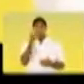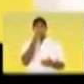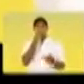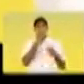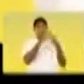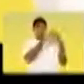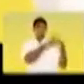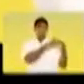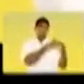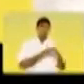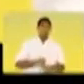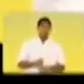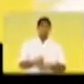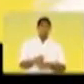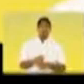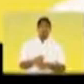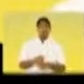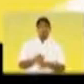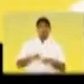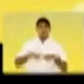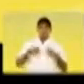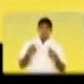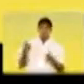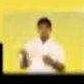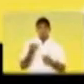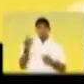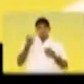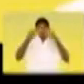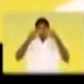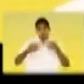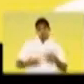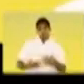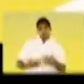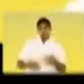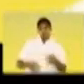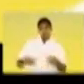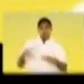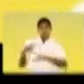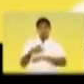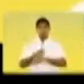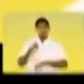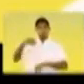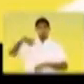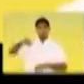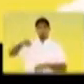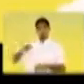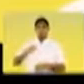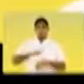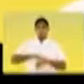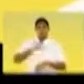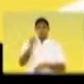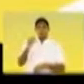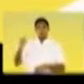a responsabilidade deste fato é importante esclarecer que o parque Melo Verçosa